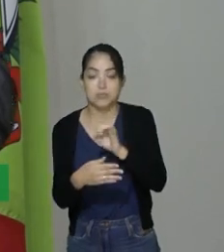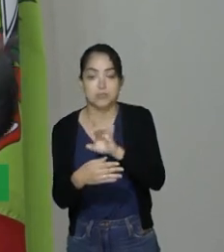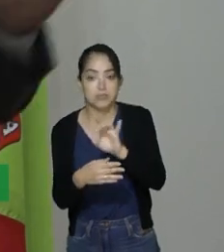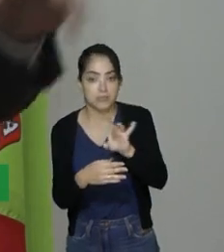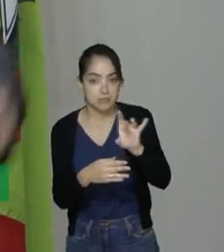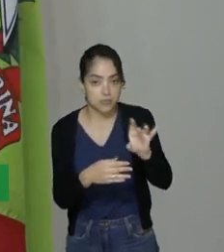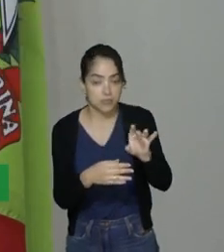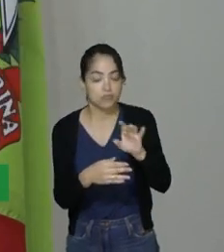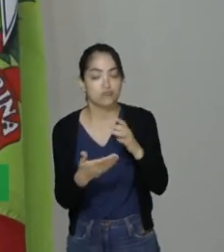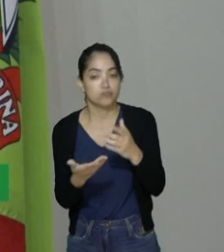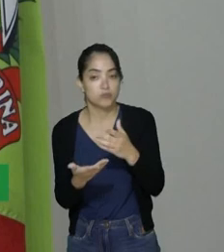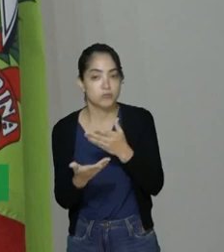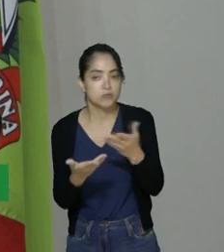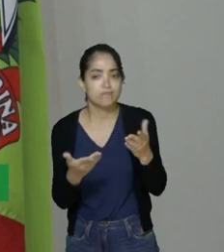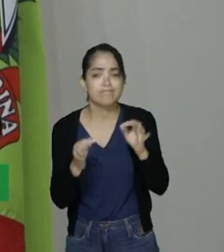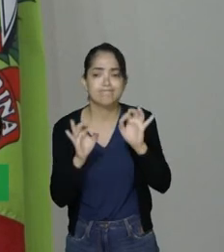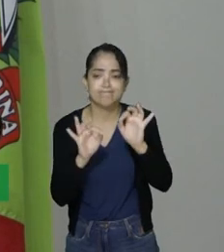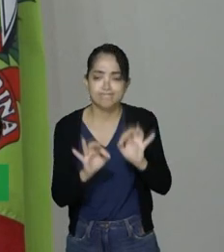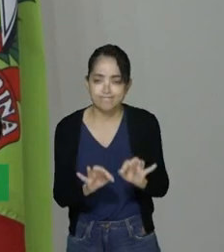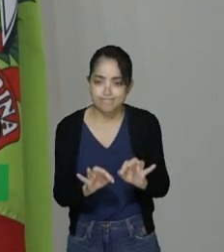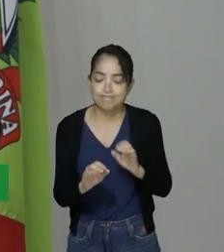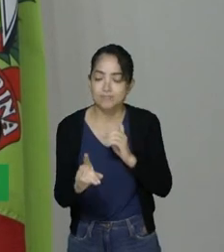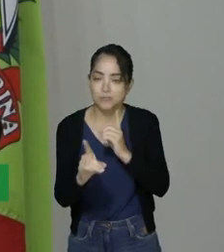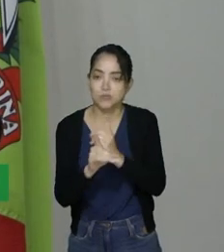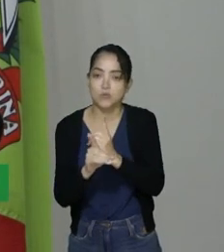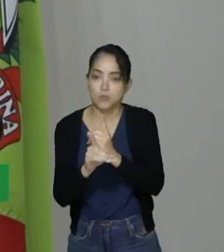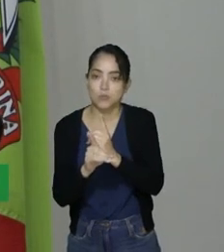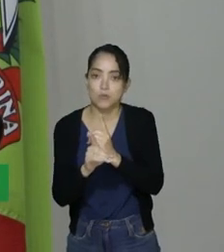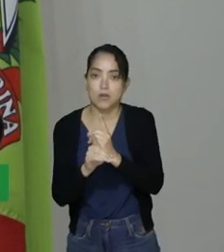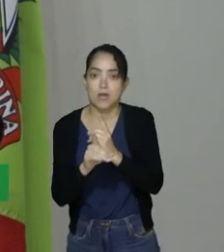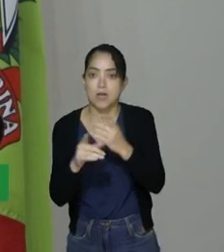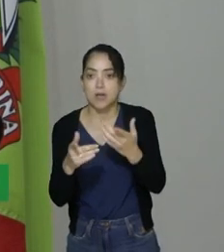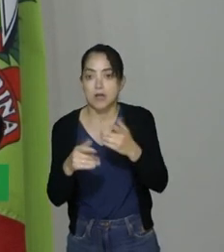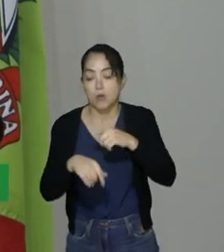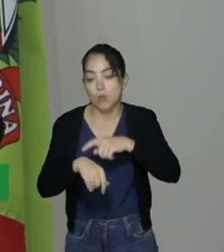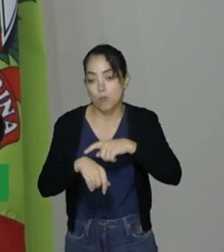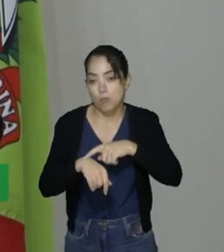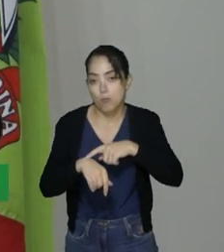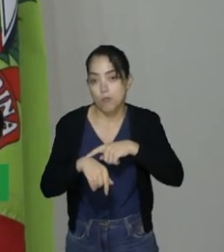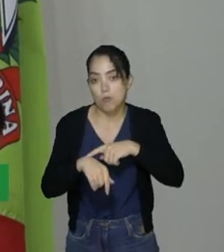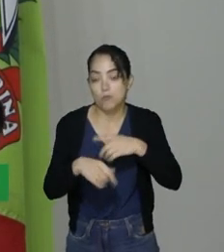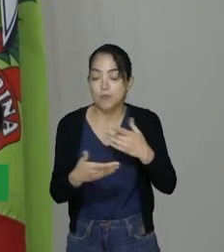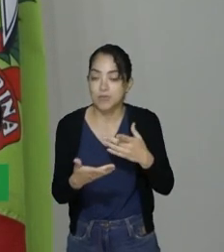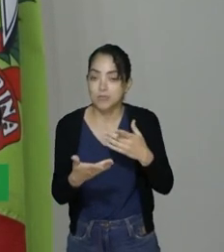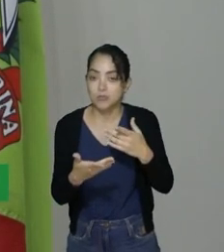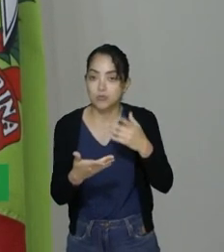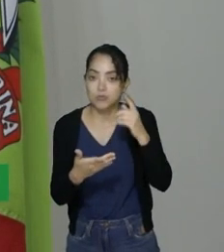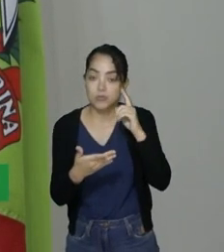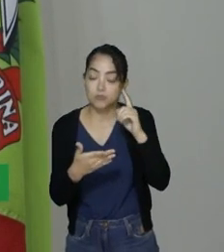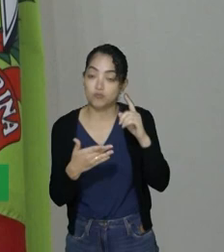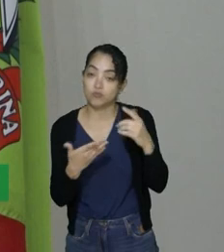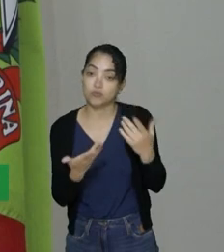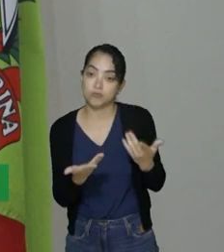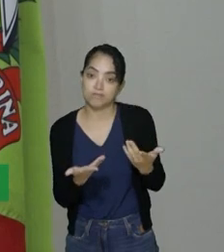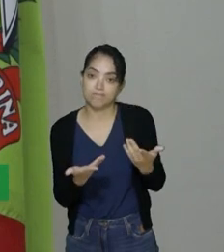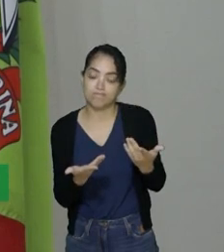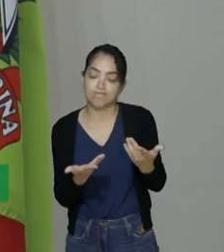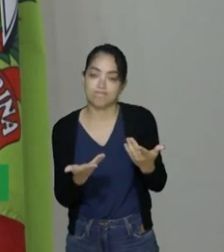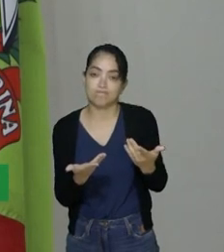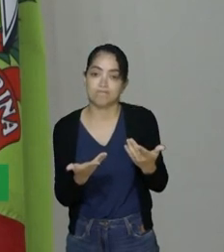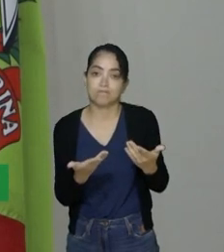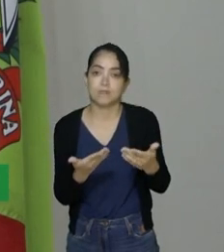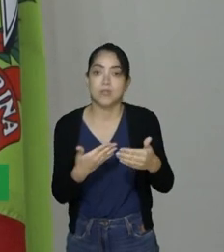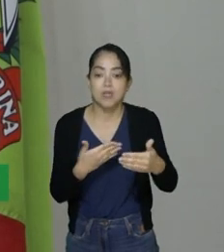tenho certeza que iremos nos encontrar em algum momento, e se um dia nós travarmos